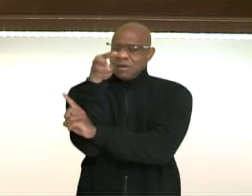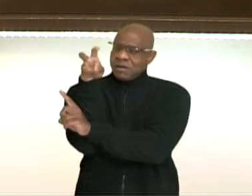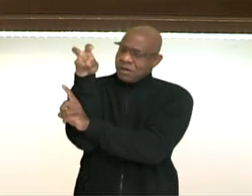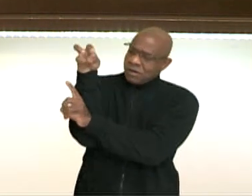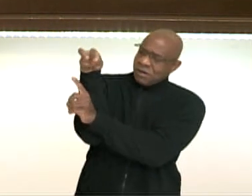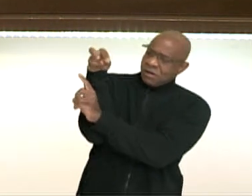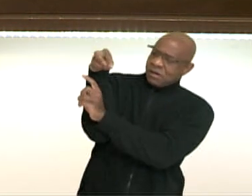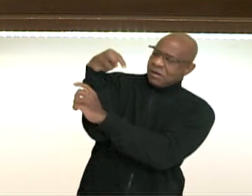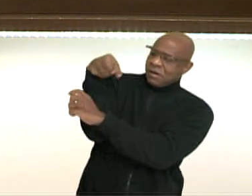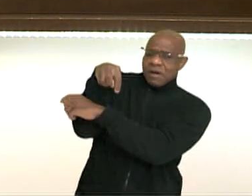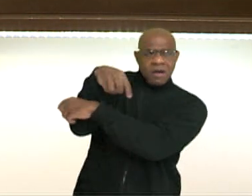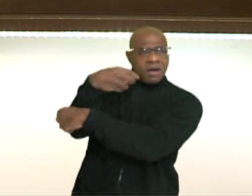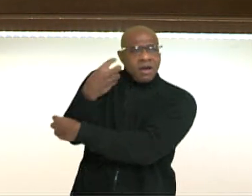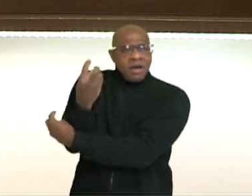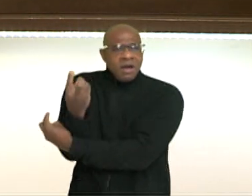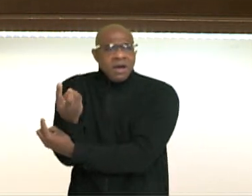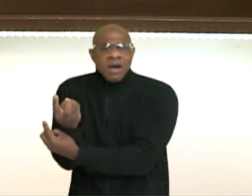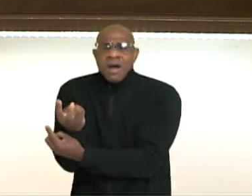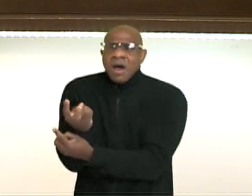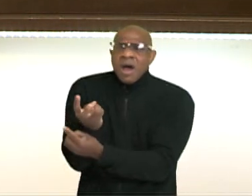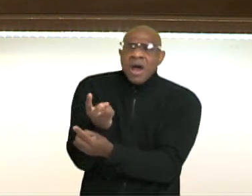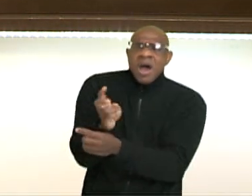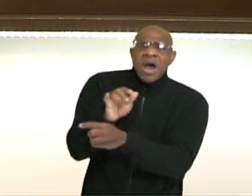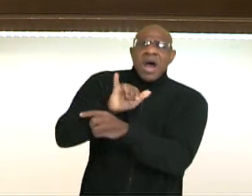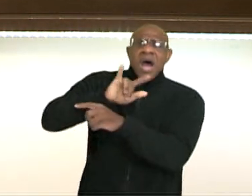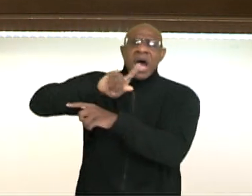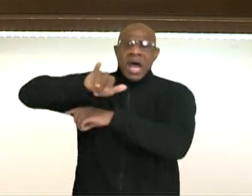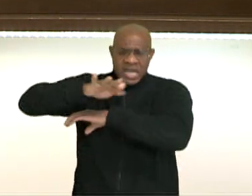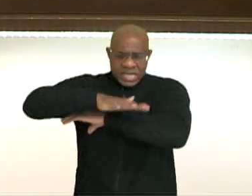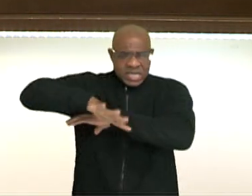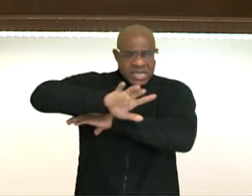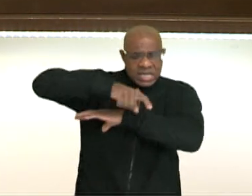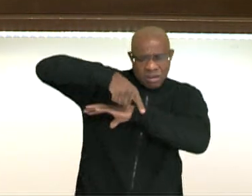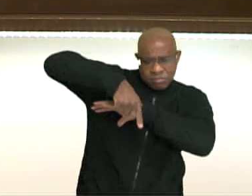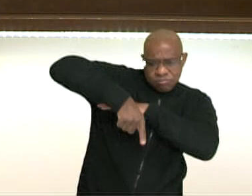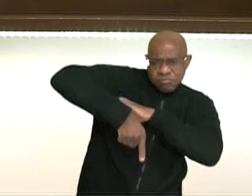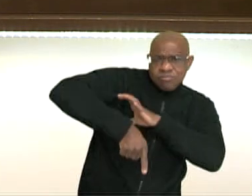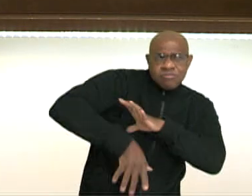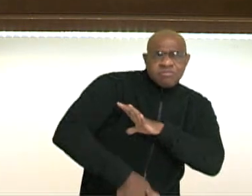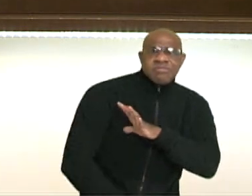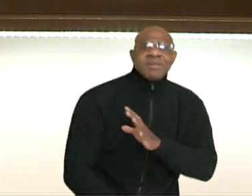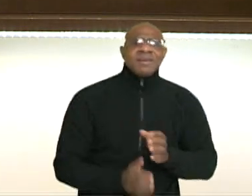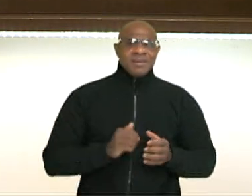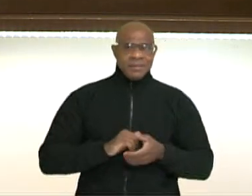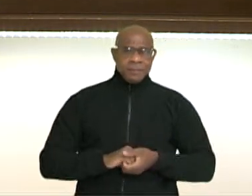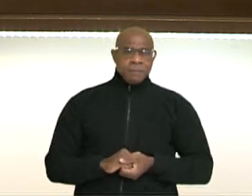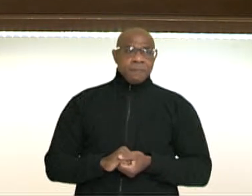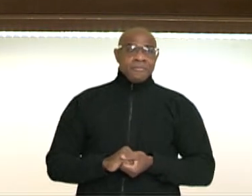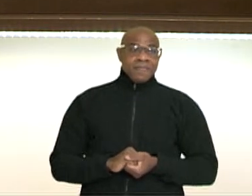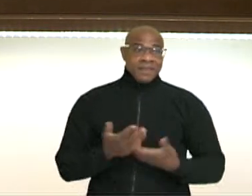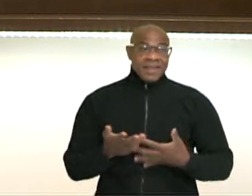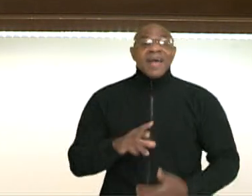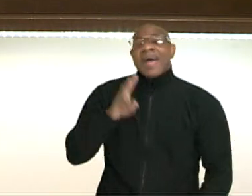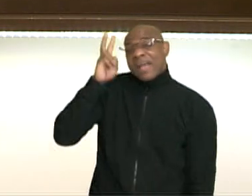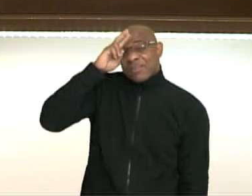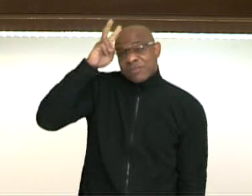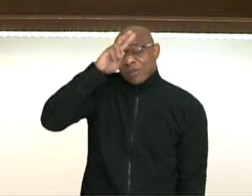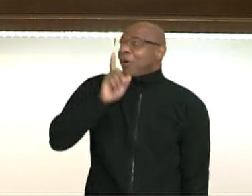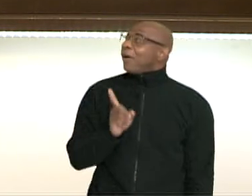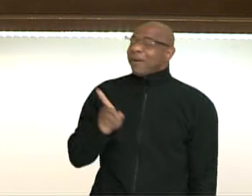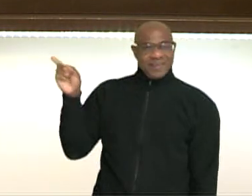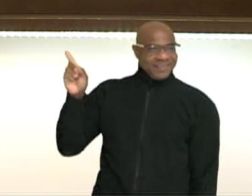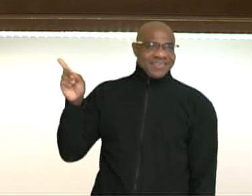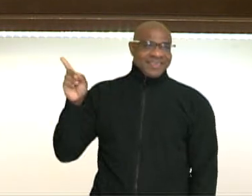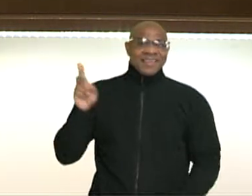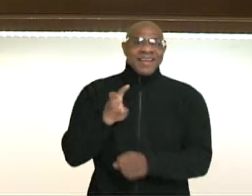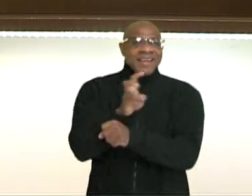toda a ilha vai para as profundezas. Então, essa, né, a lenda da serpente